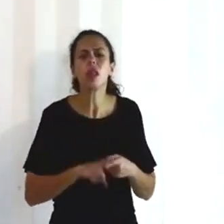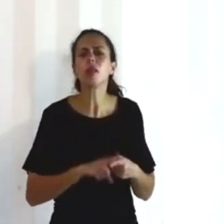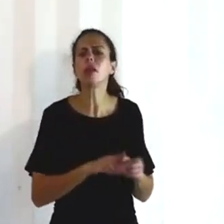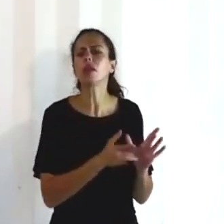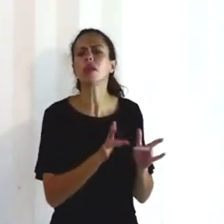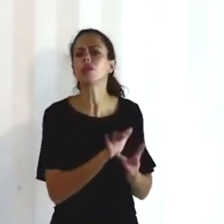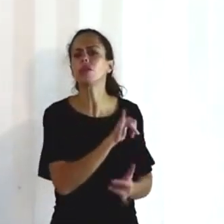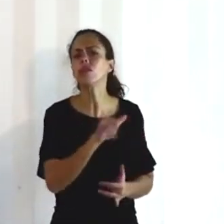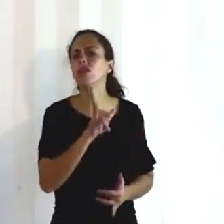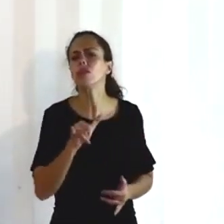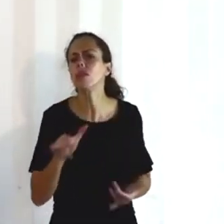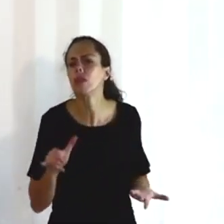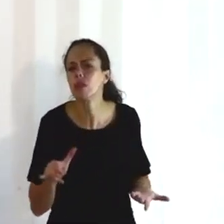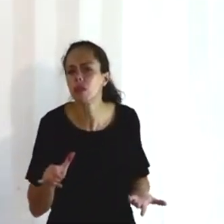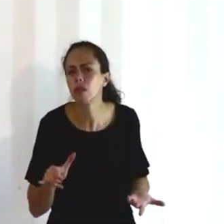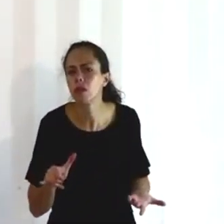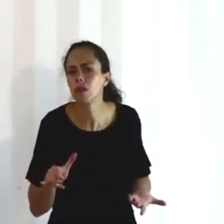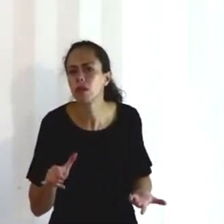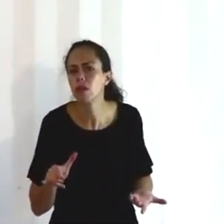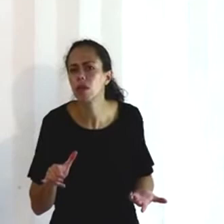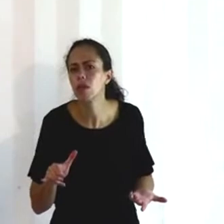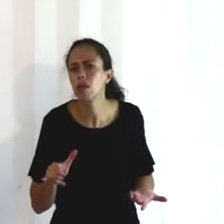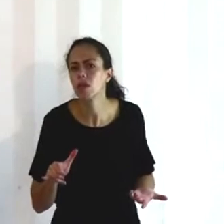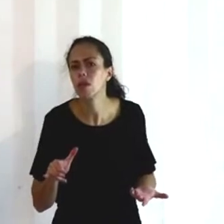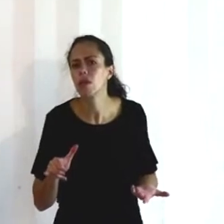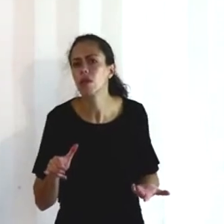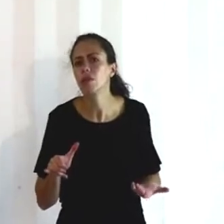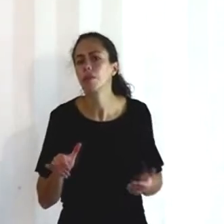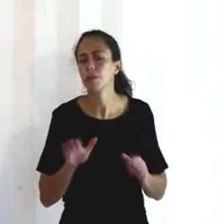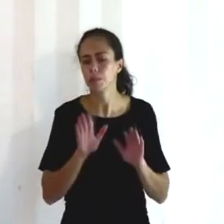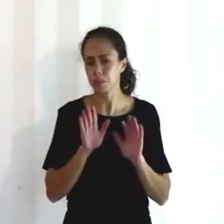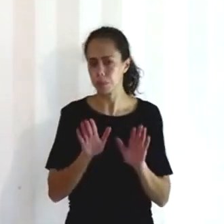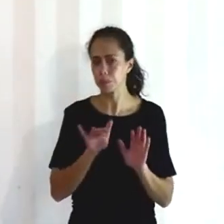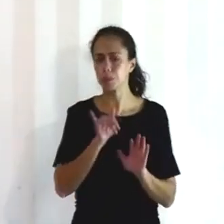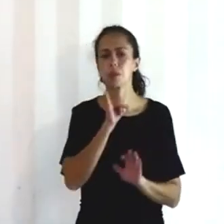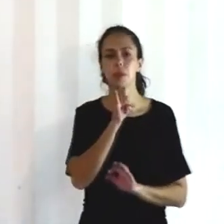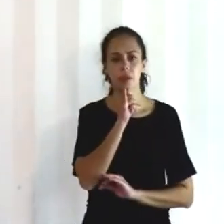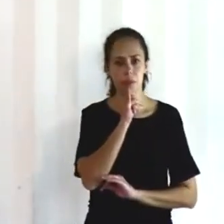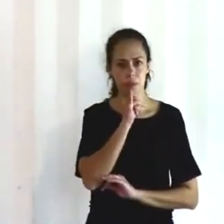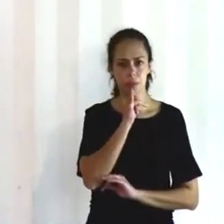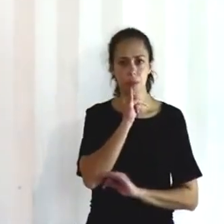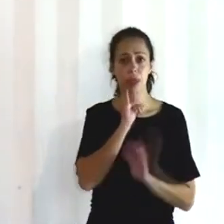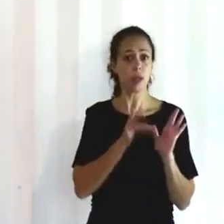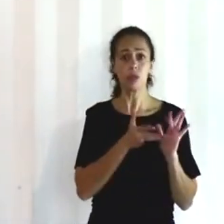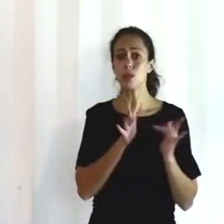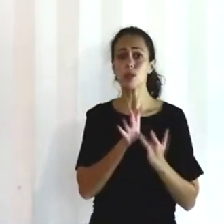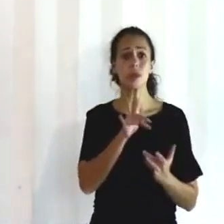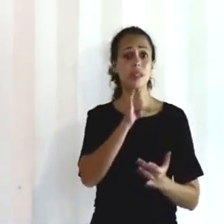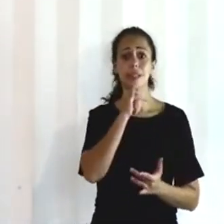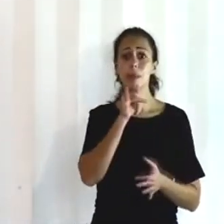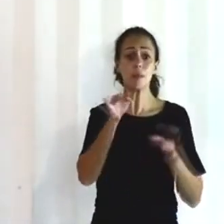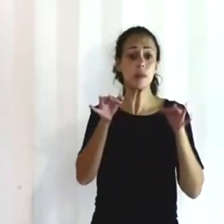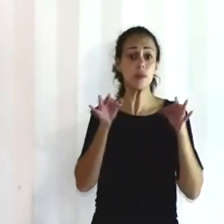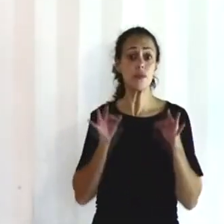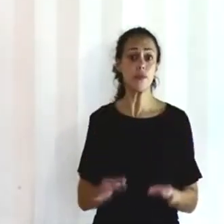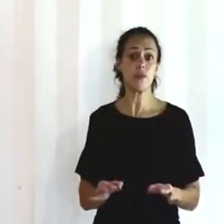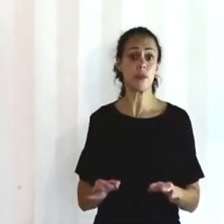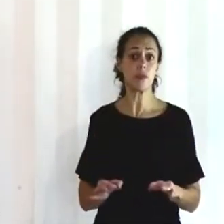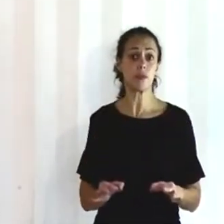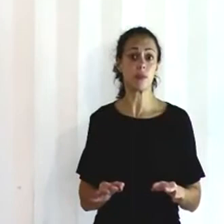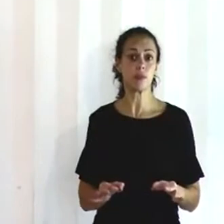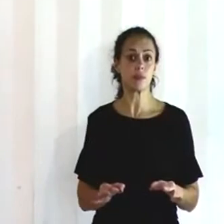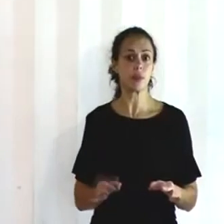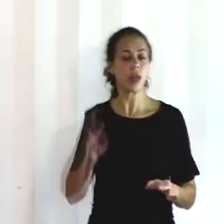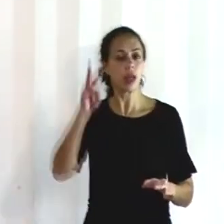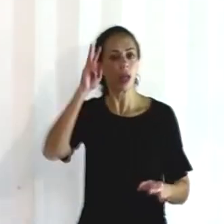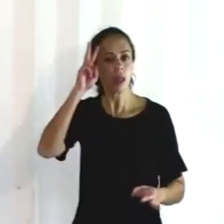culpados dos seus erros? Meus irmãos, o exemplo de Jesus é o maior de todos. Na